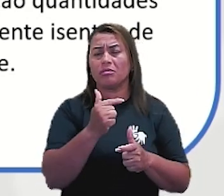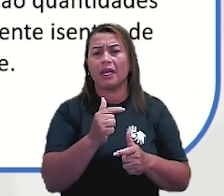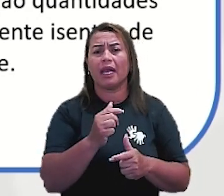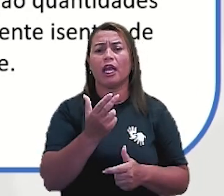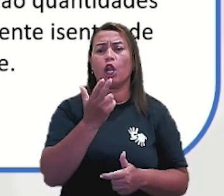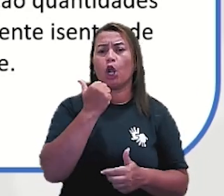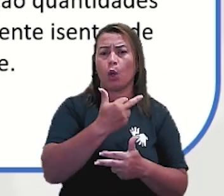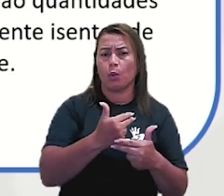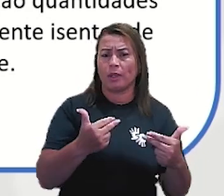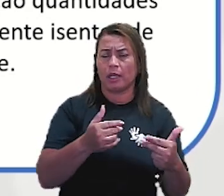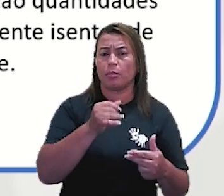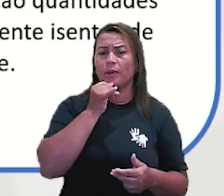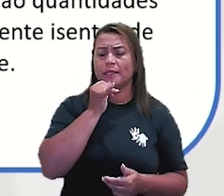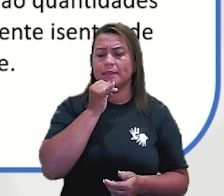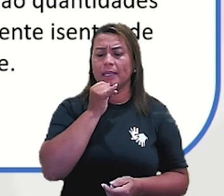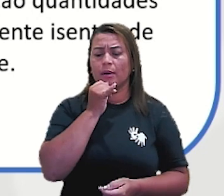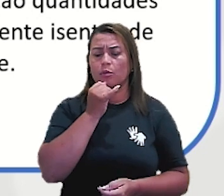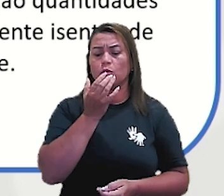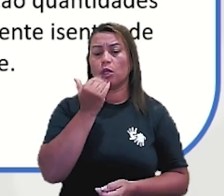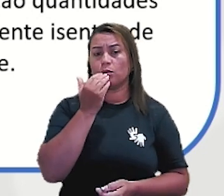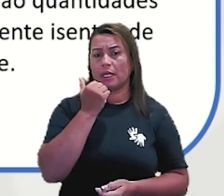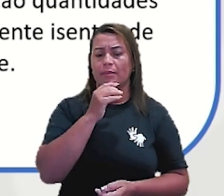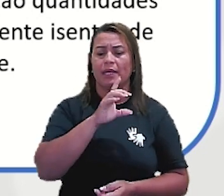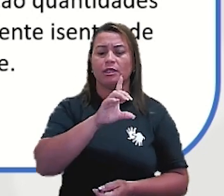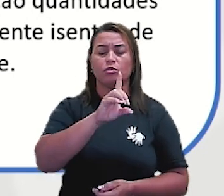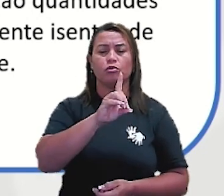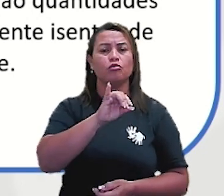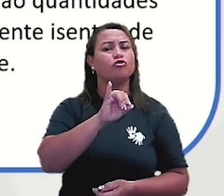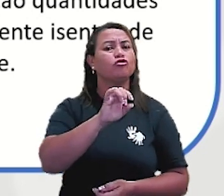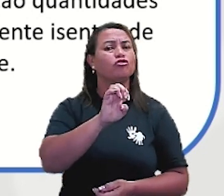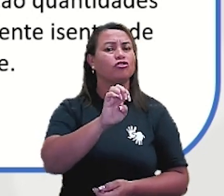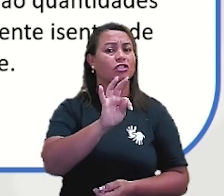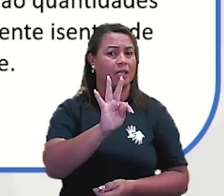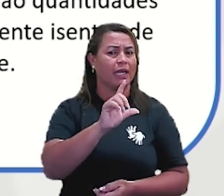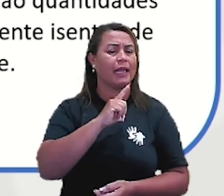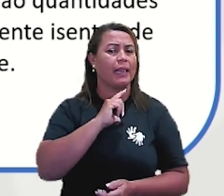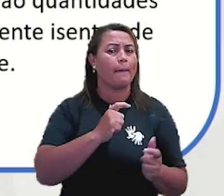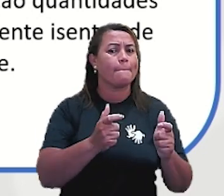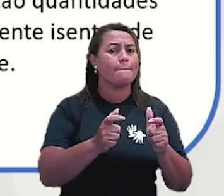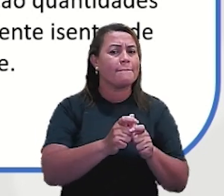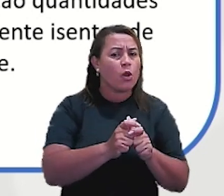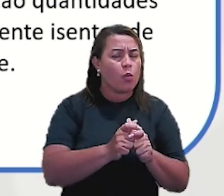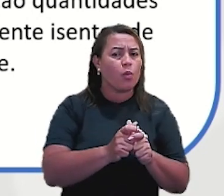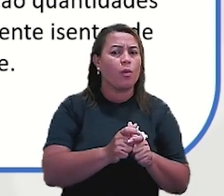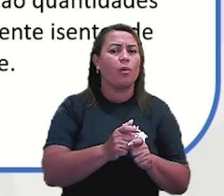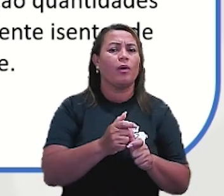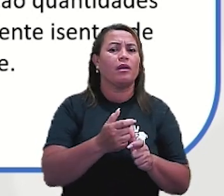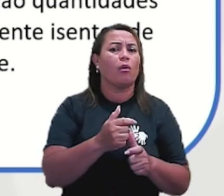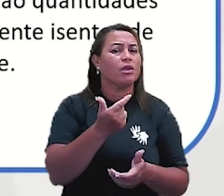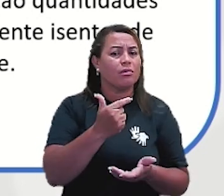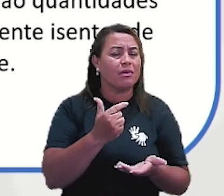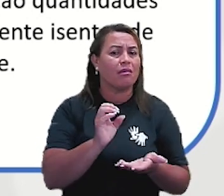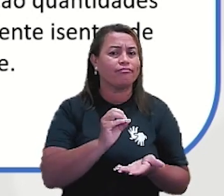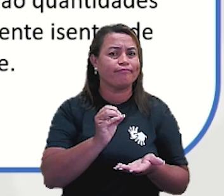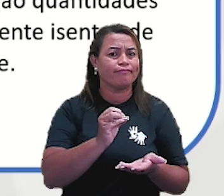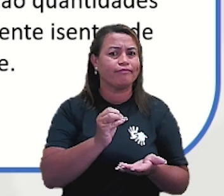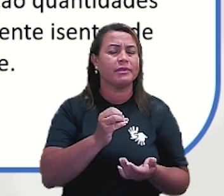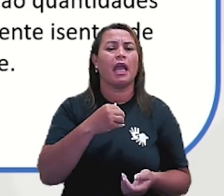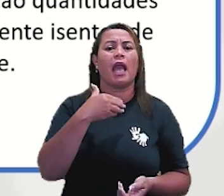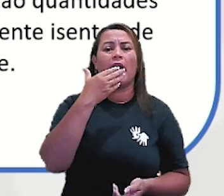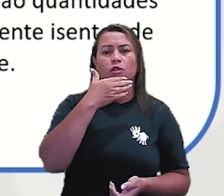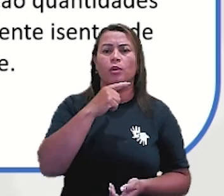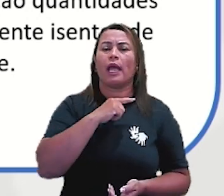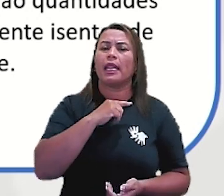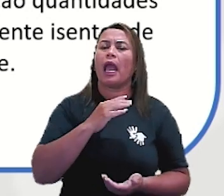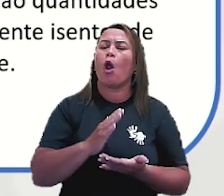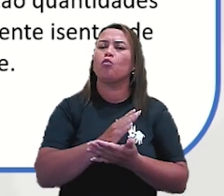nutriente, como, por exemplo, esses alimentos diets que têm restrição de açúcar. Então, a gente encontra aí no supermercado, né, geleias,